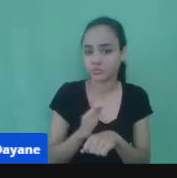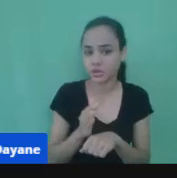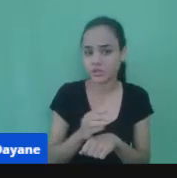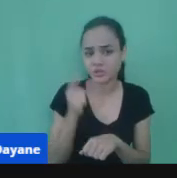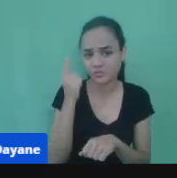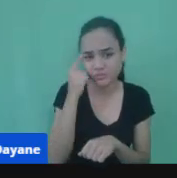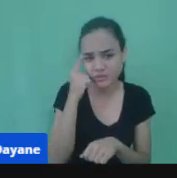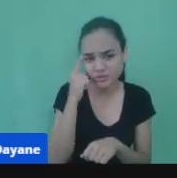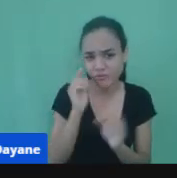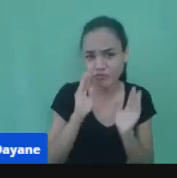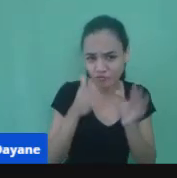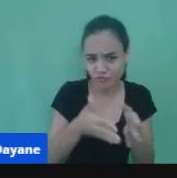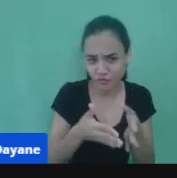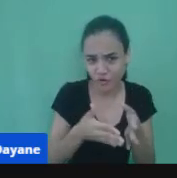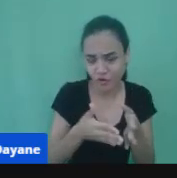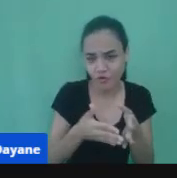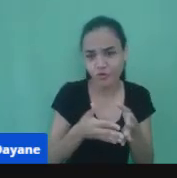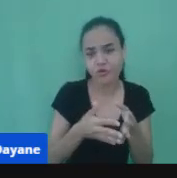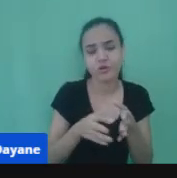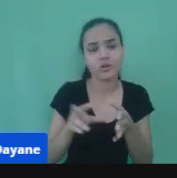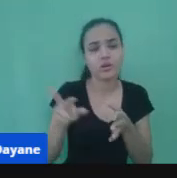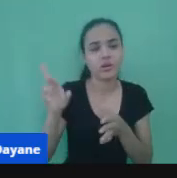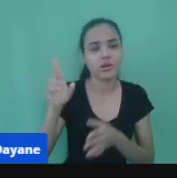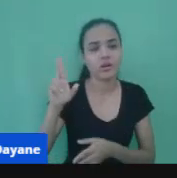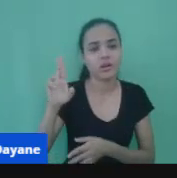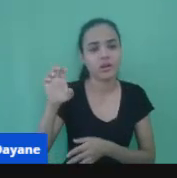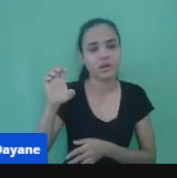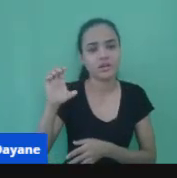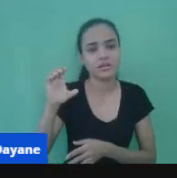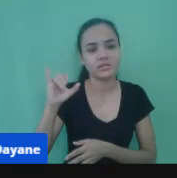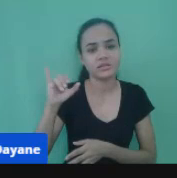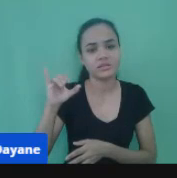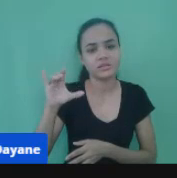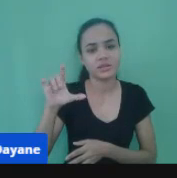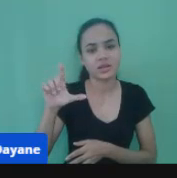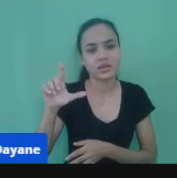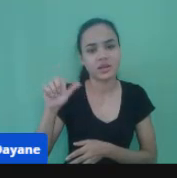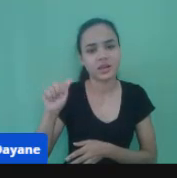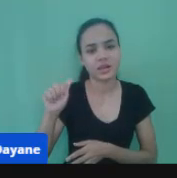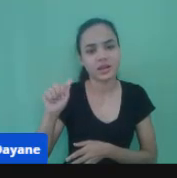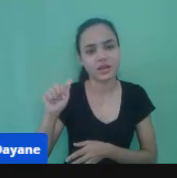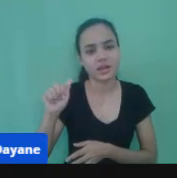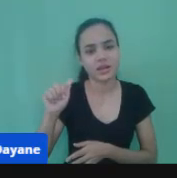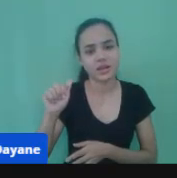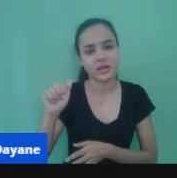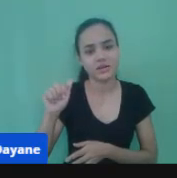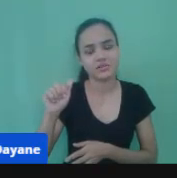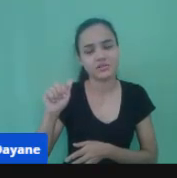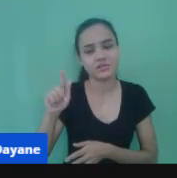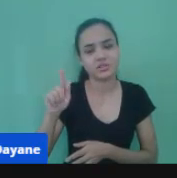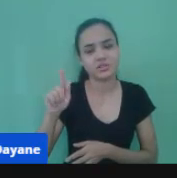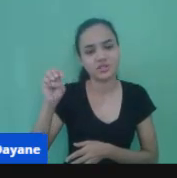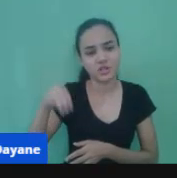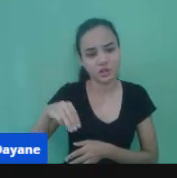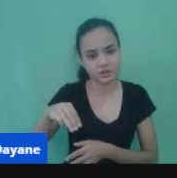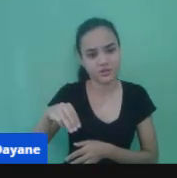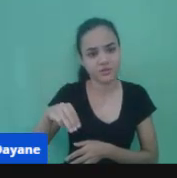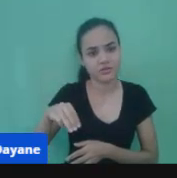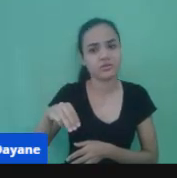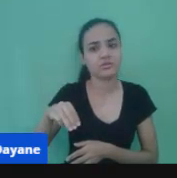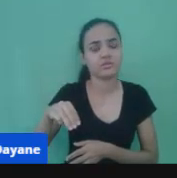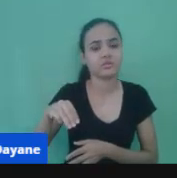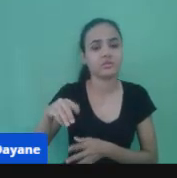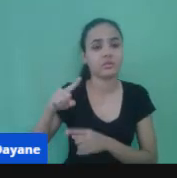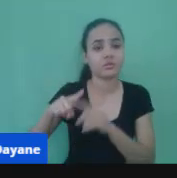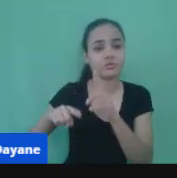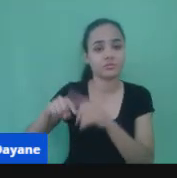vai acontecer com o produto após o seu descarte, mas é lá no começo, quando ele tem que dizer, será que eu preciso desse produto?